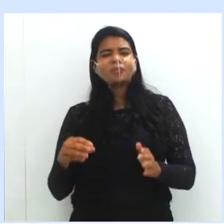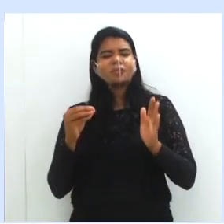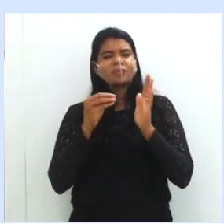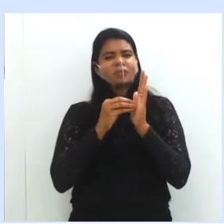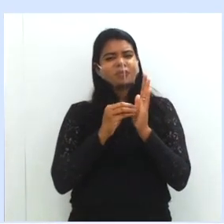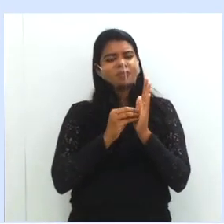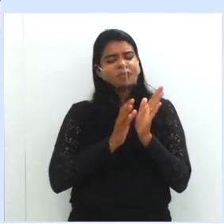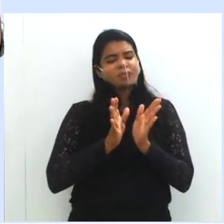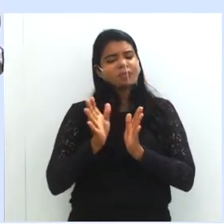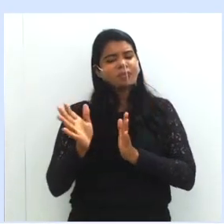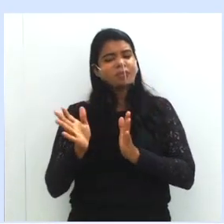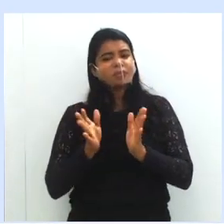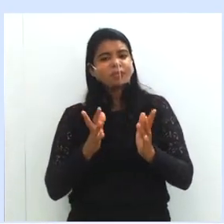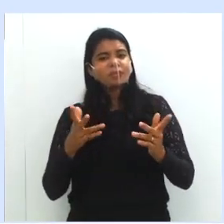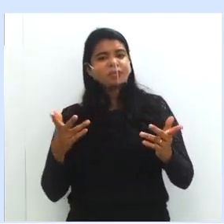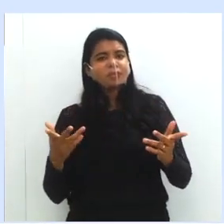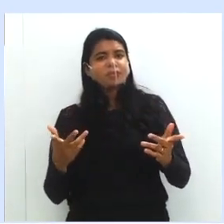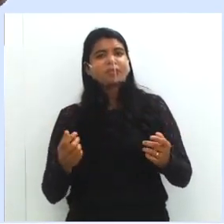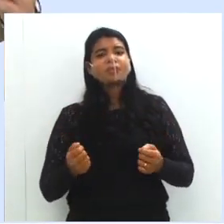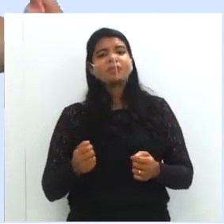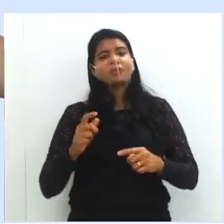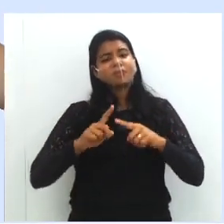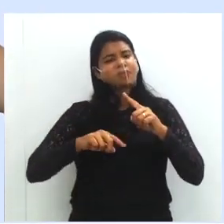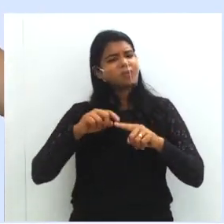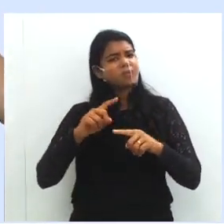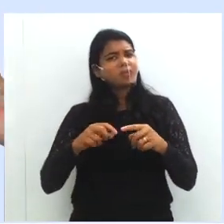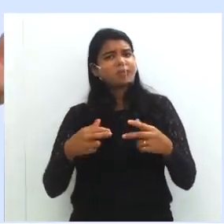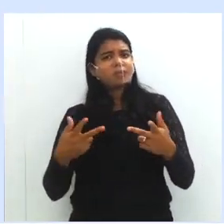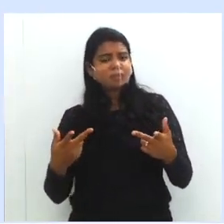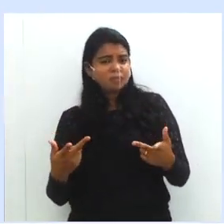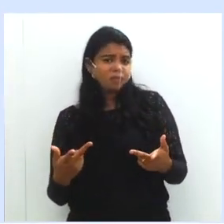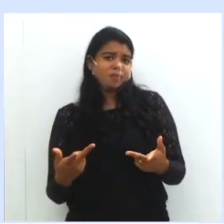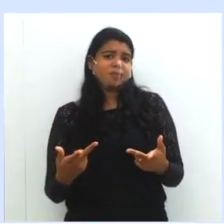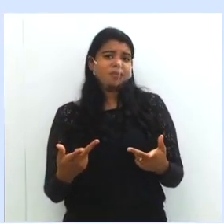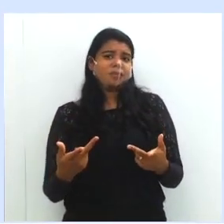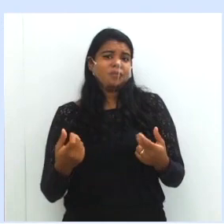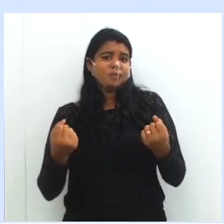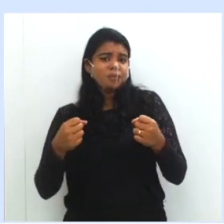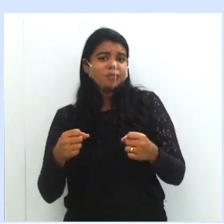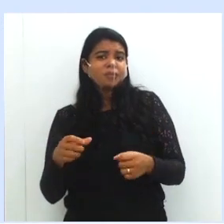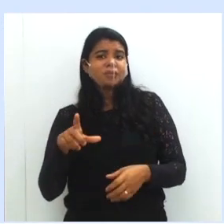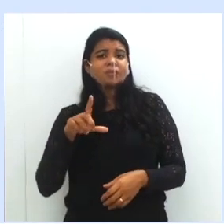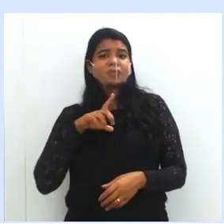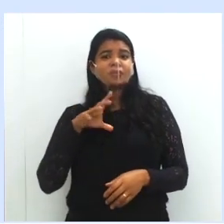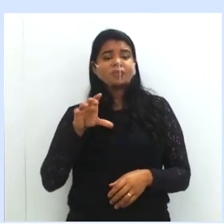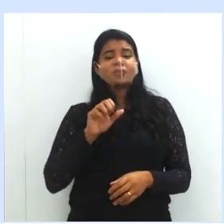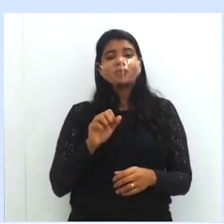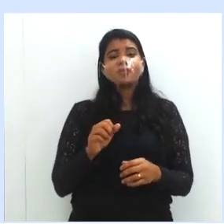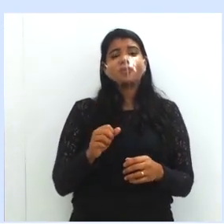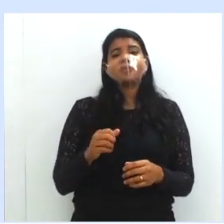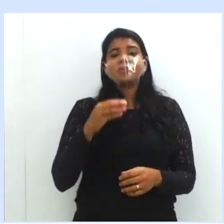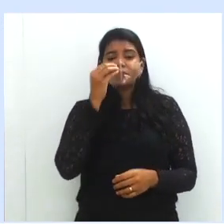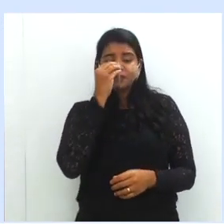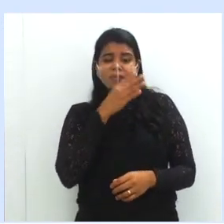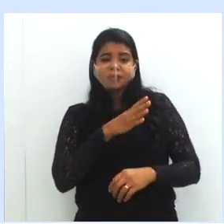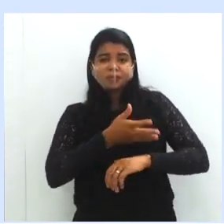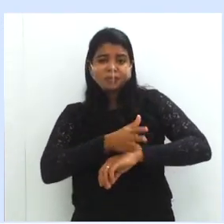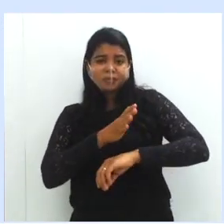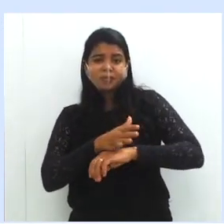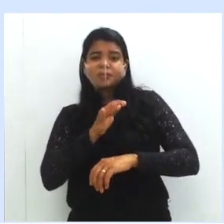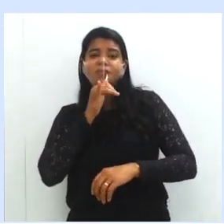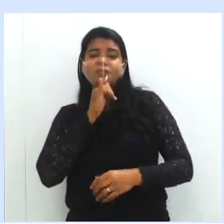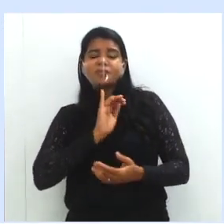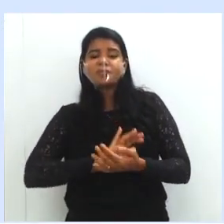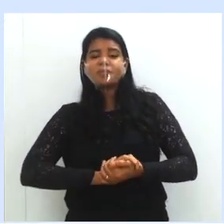da falta de acesso aos bens materiais e imateriais, as discriminações